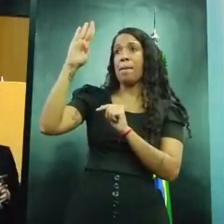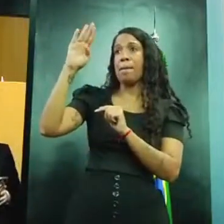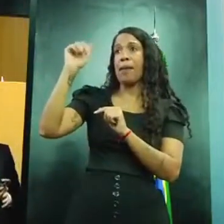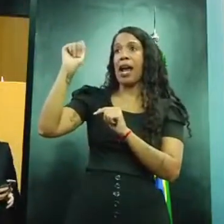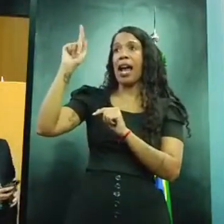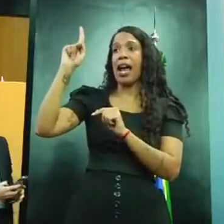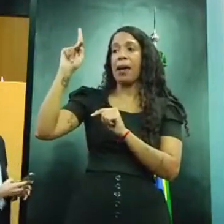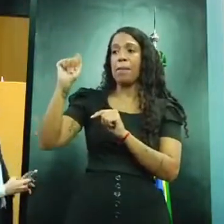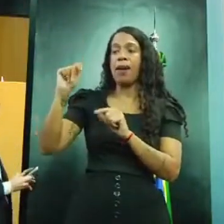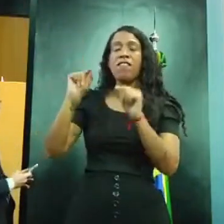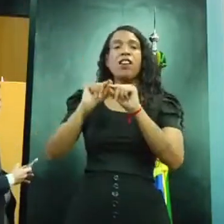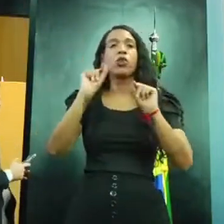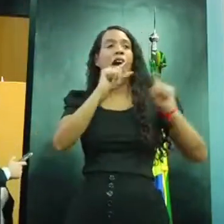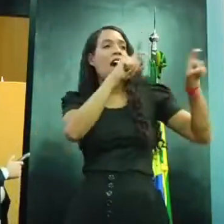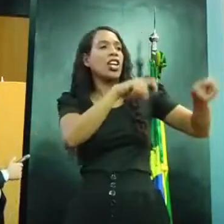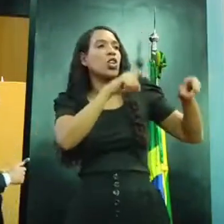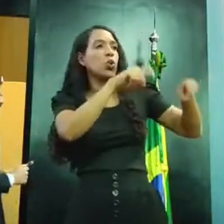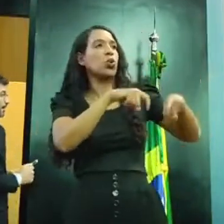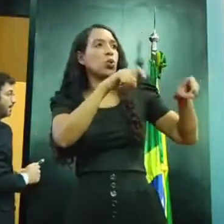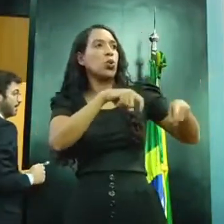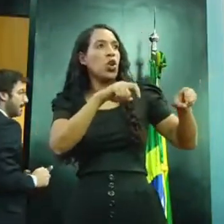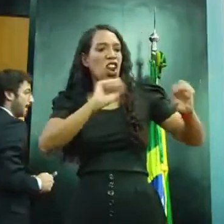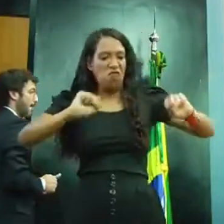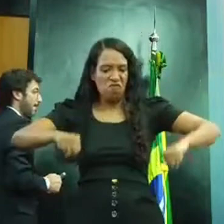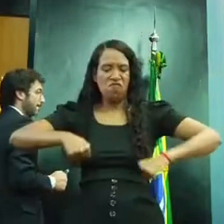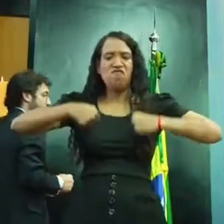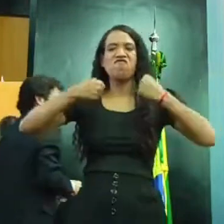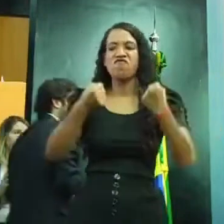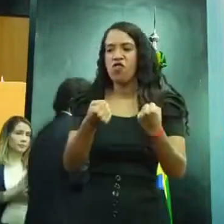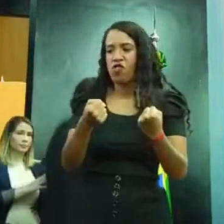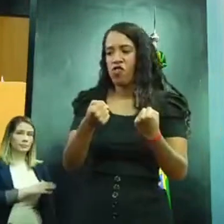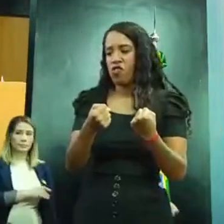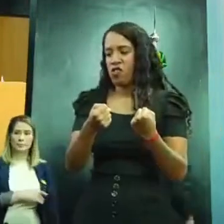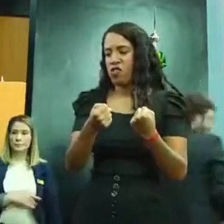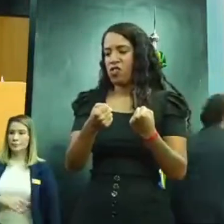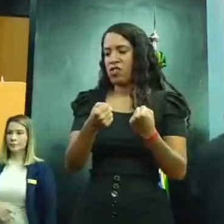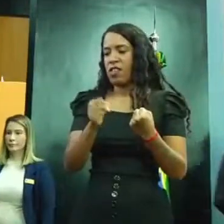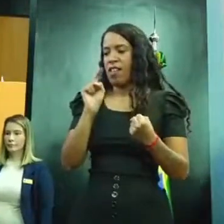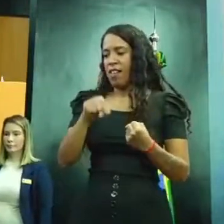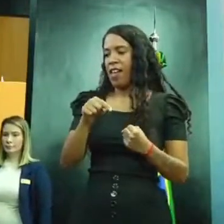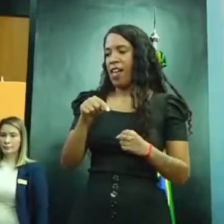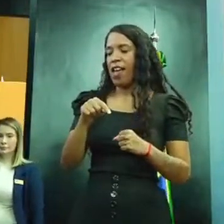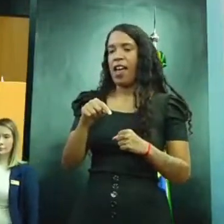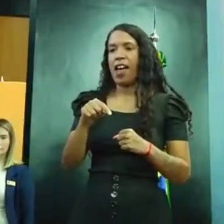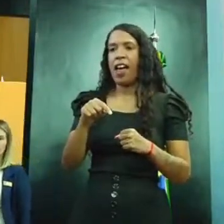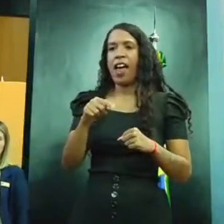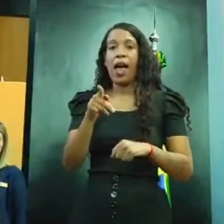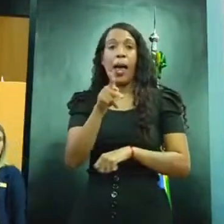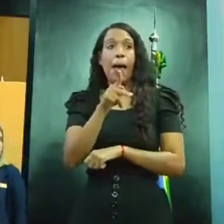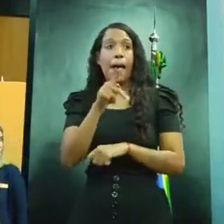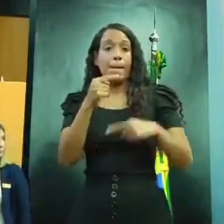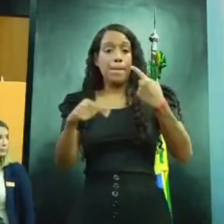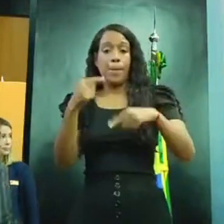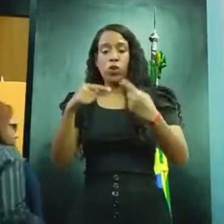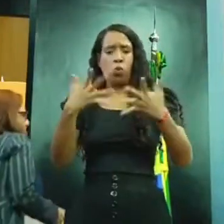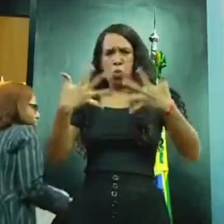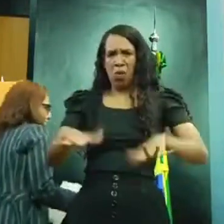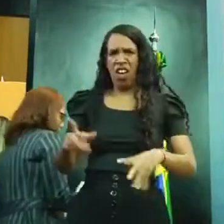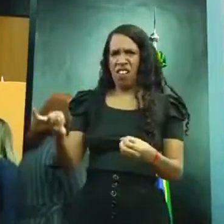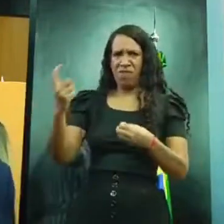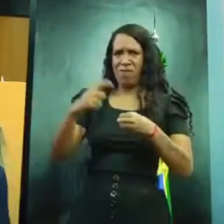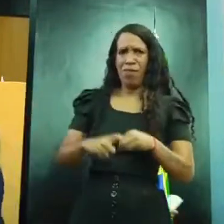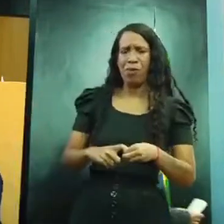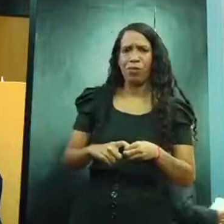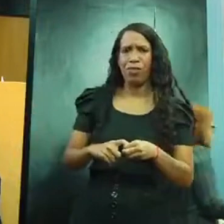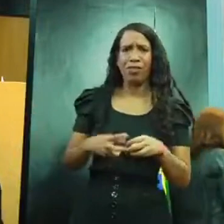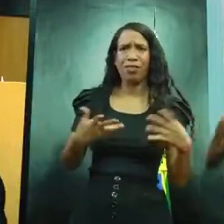da agricultura brasileira hoje potência mundial, é essa política que não querem que volte? É